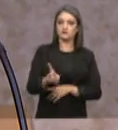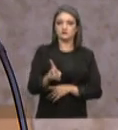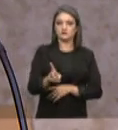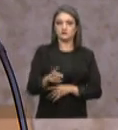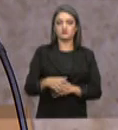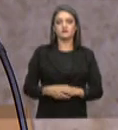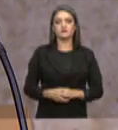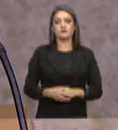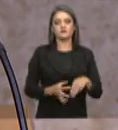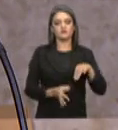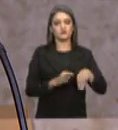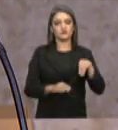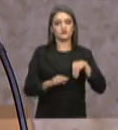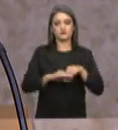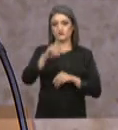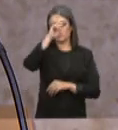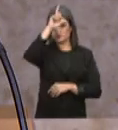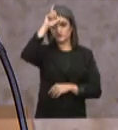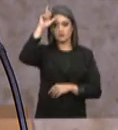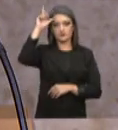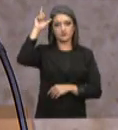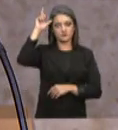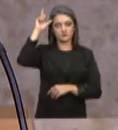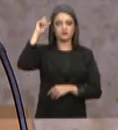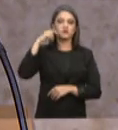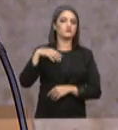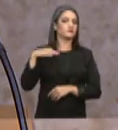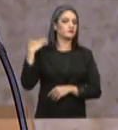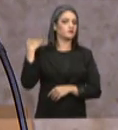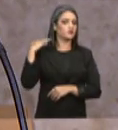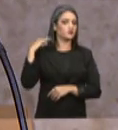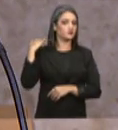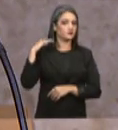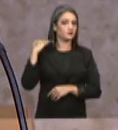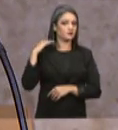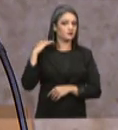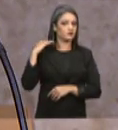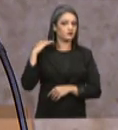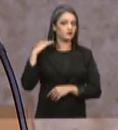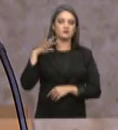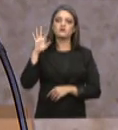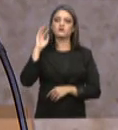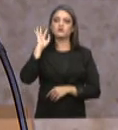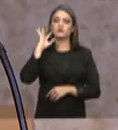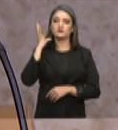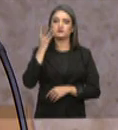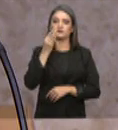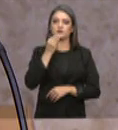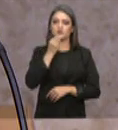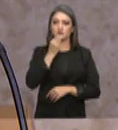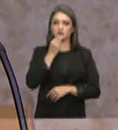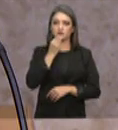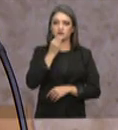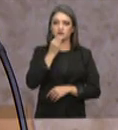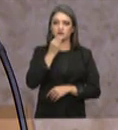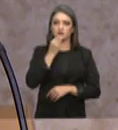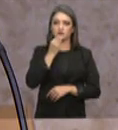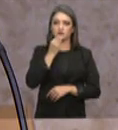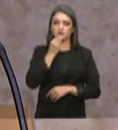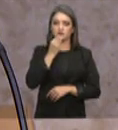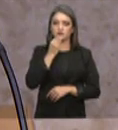Ministro Ricardo Lewandowski ministra Cármen Lúcia Ministro Dias toffoli virtualmente